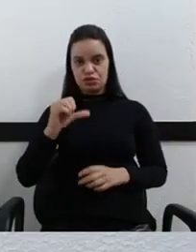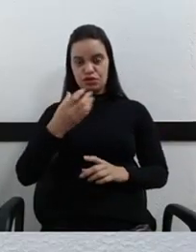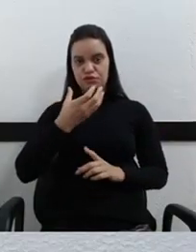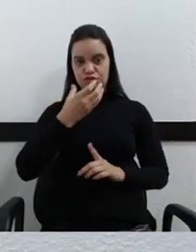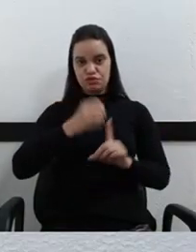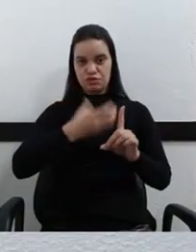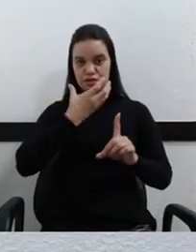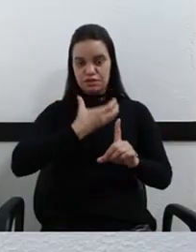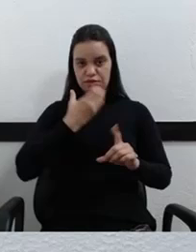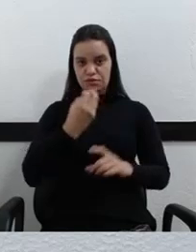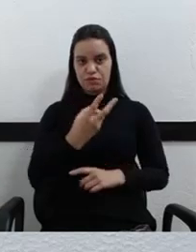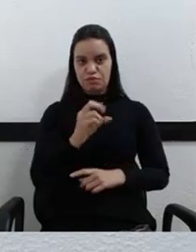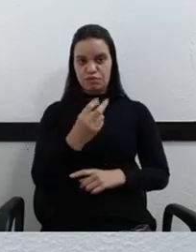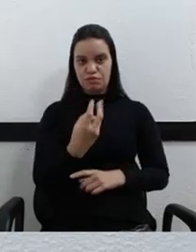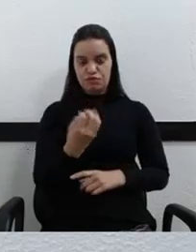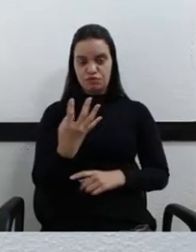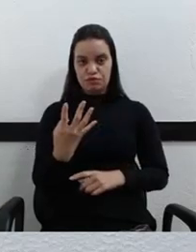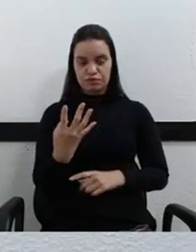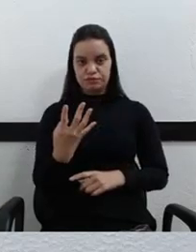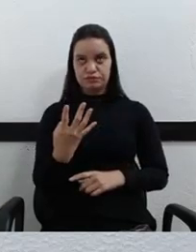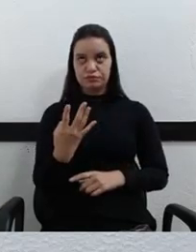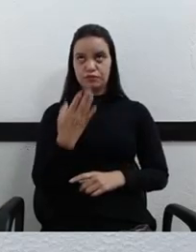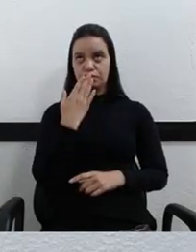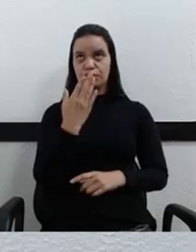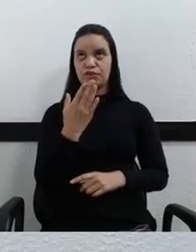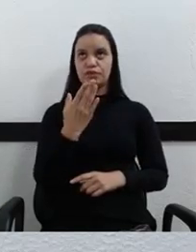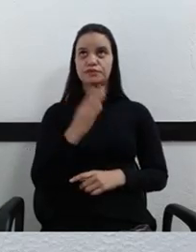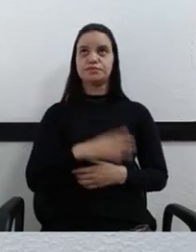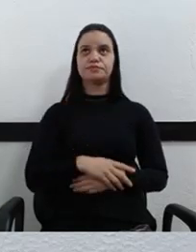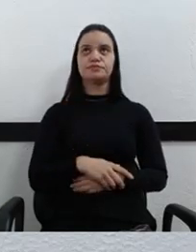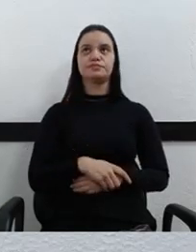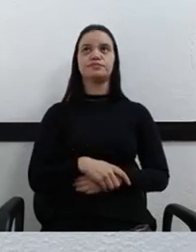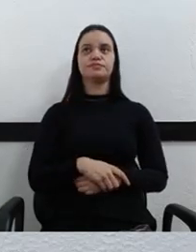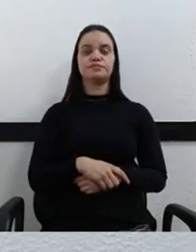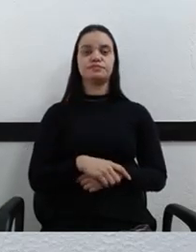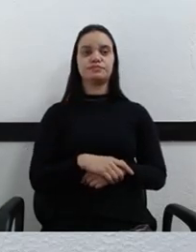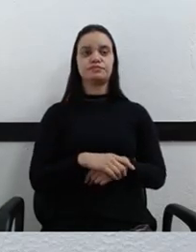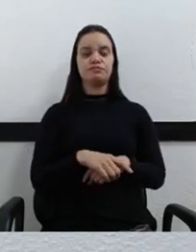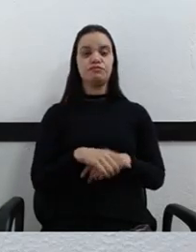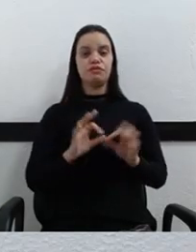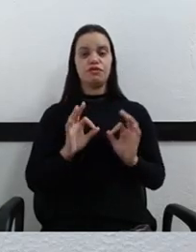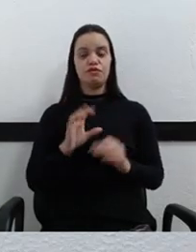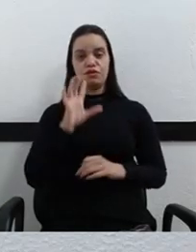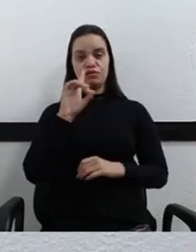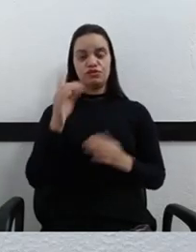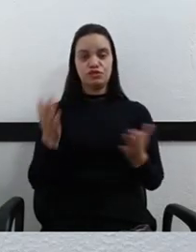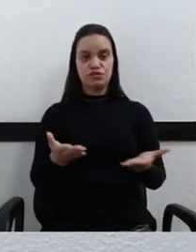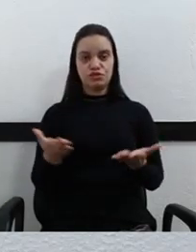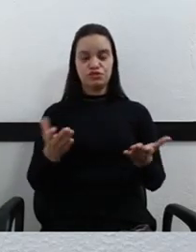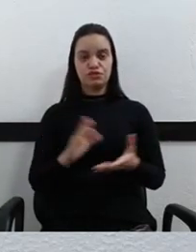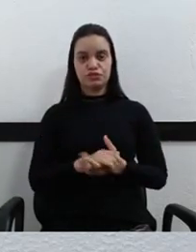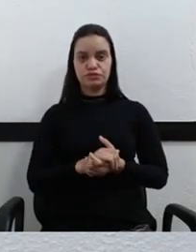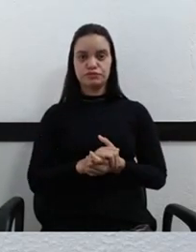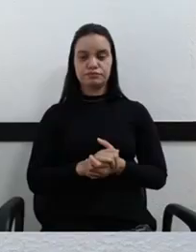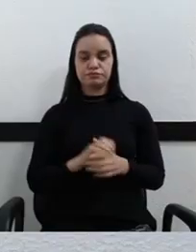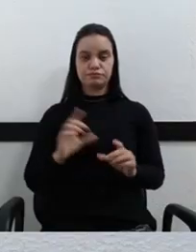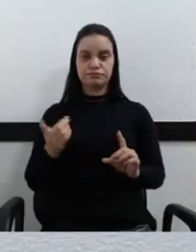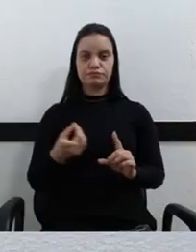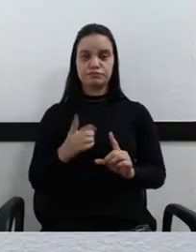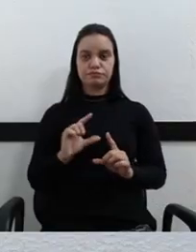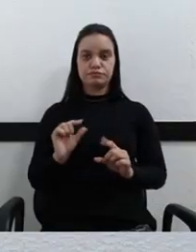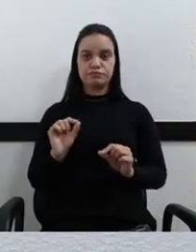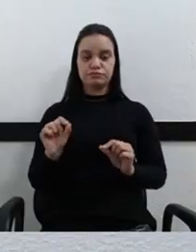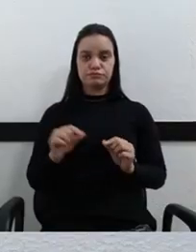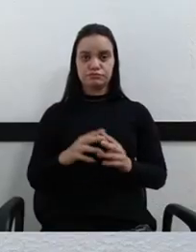de indeferimento de compensações, espera só um minutinho, formulados nessa data ficam dispensados de observar as limitações de